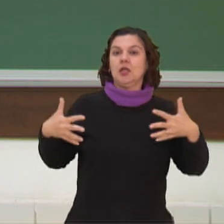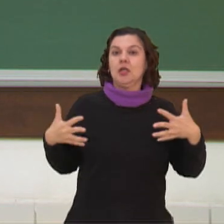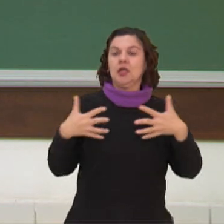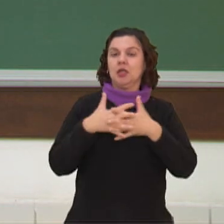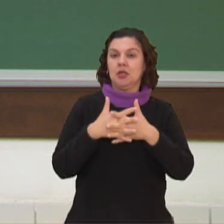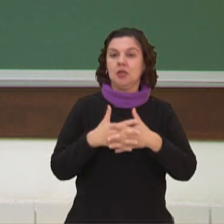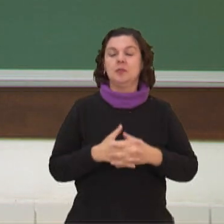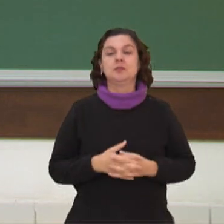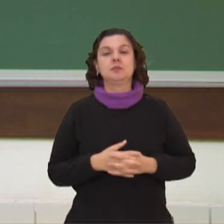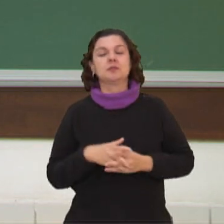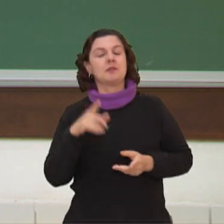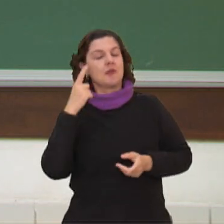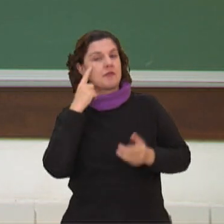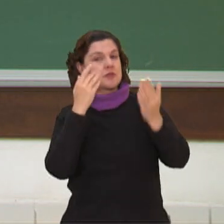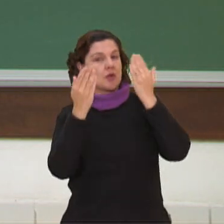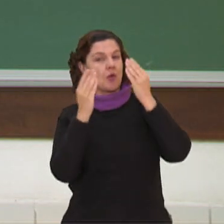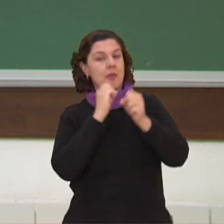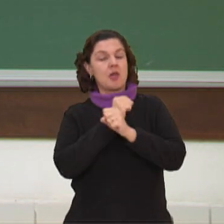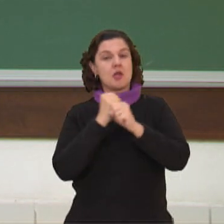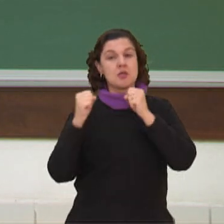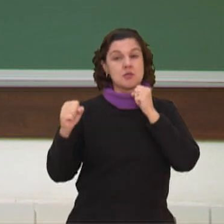relacionou com a sociologia e com